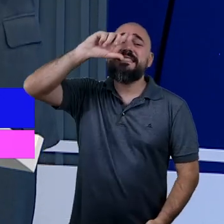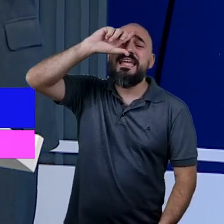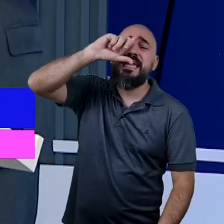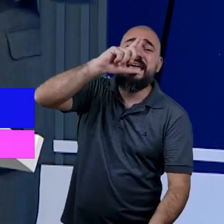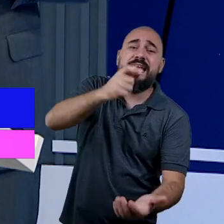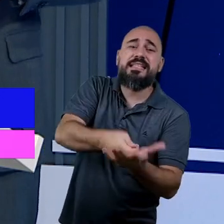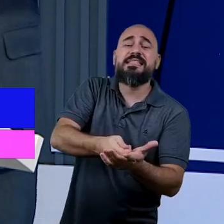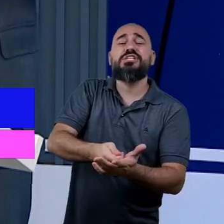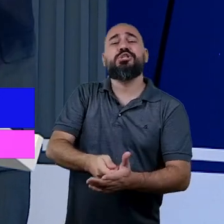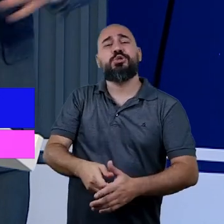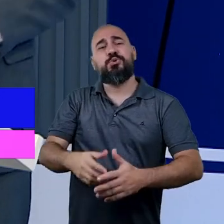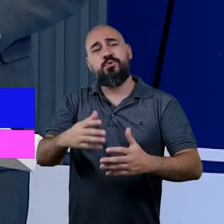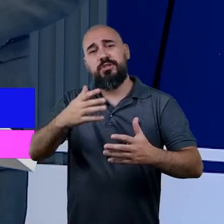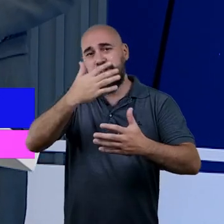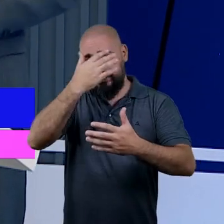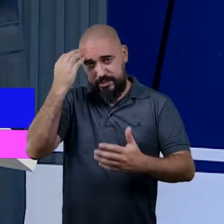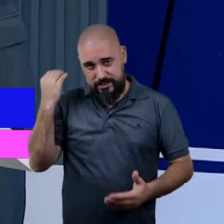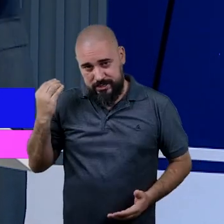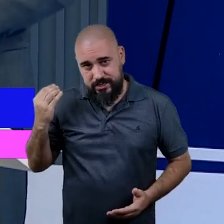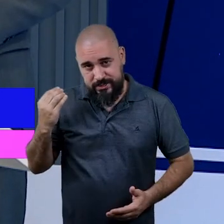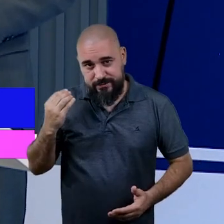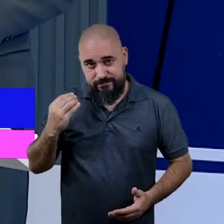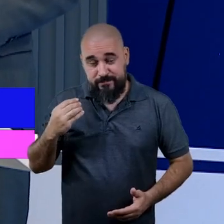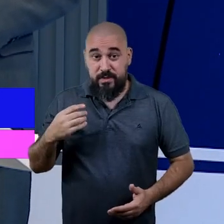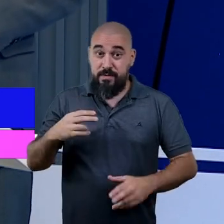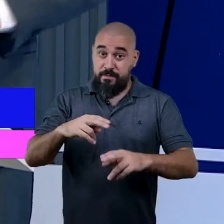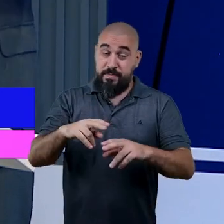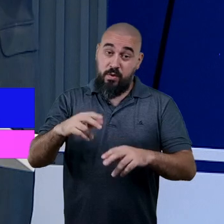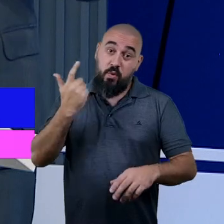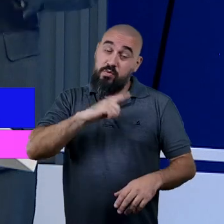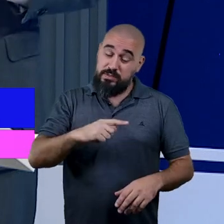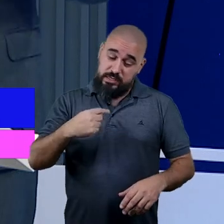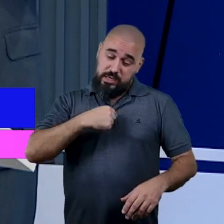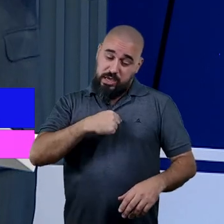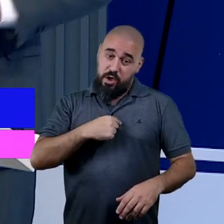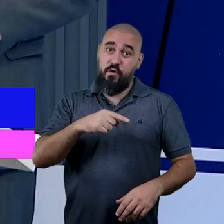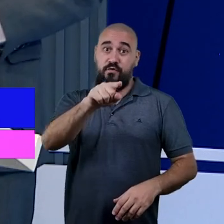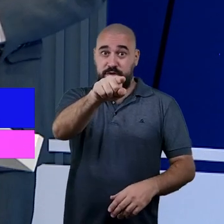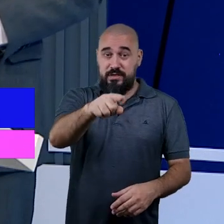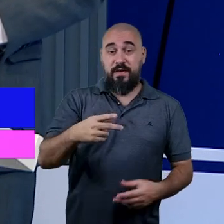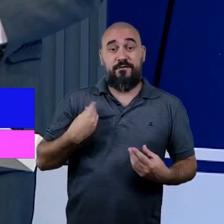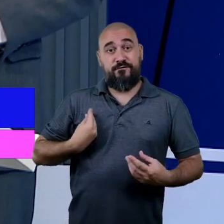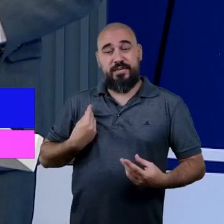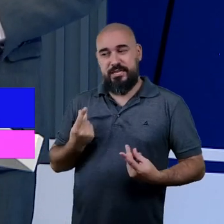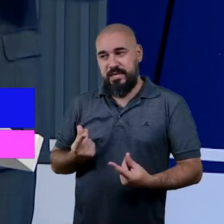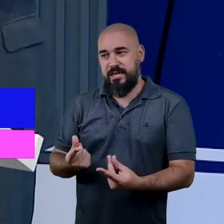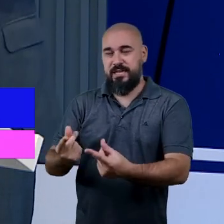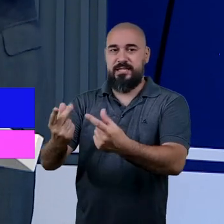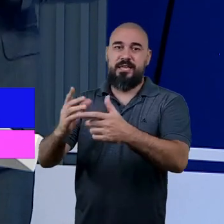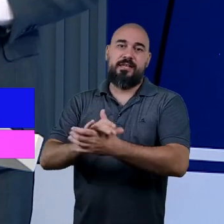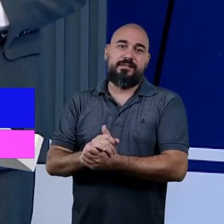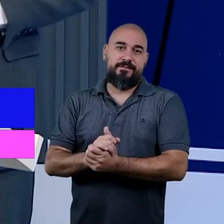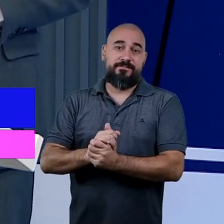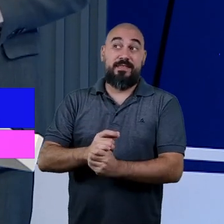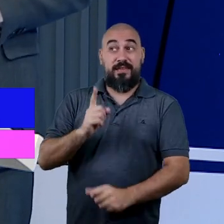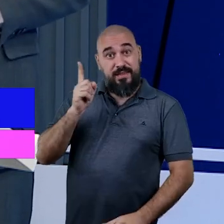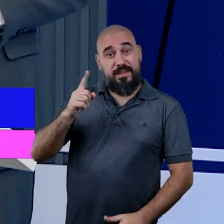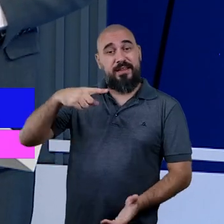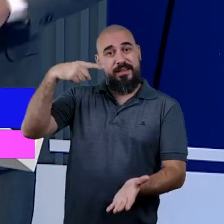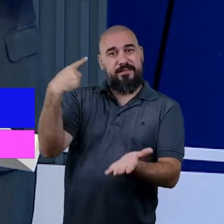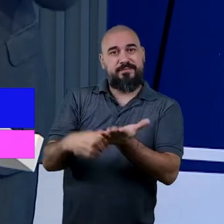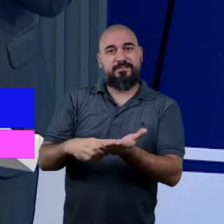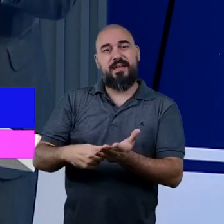Ele escolhe esquecer, para que eu e você tenhamos vida eterna. Essa é a aliança que Ele